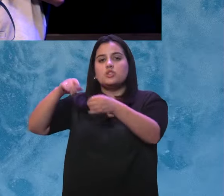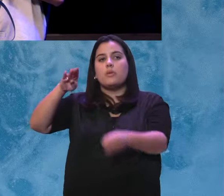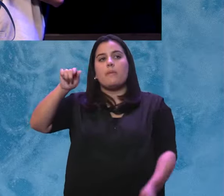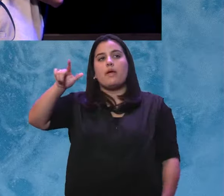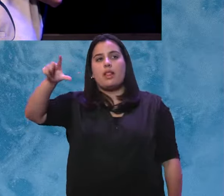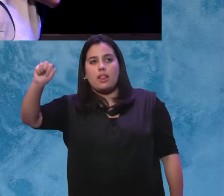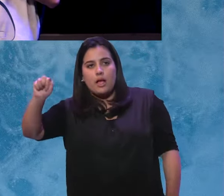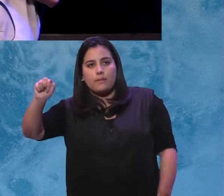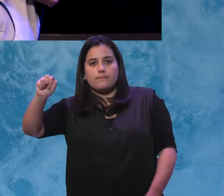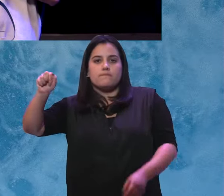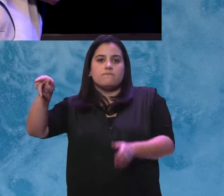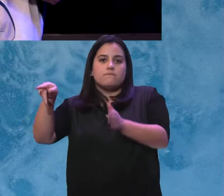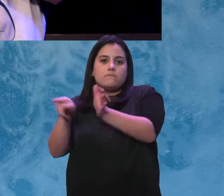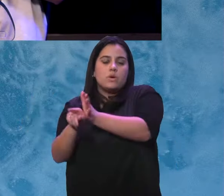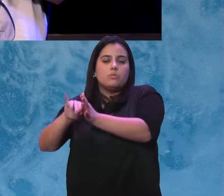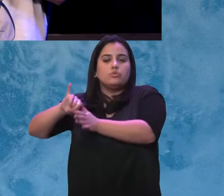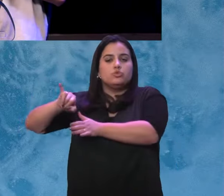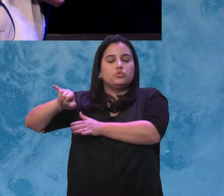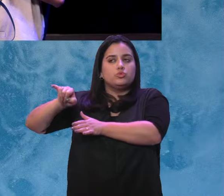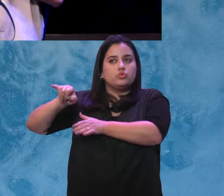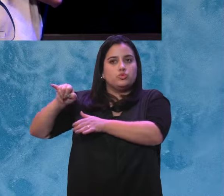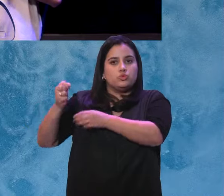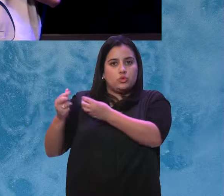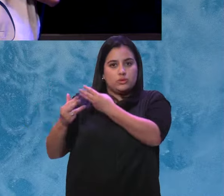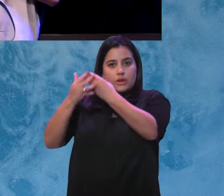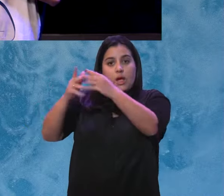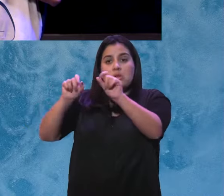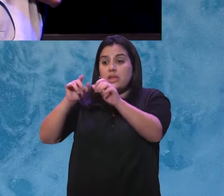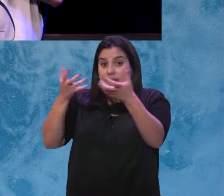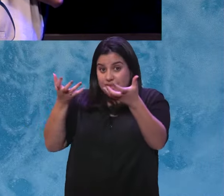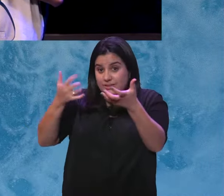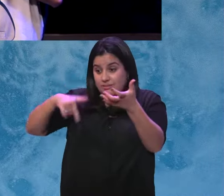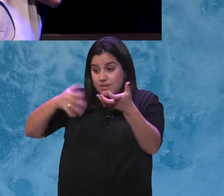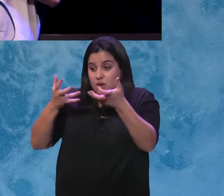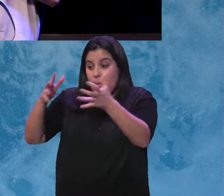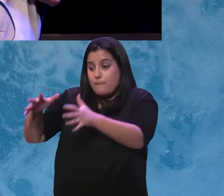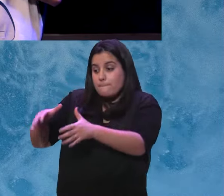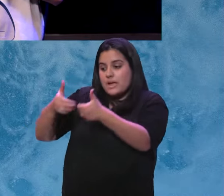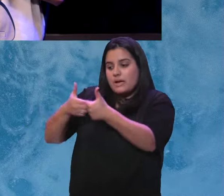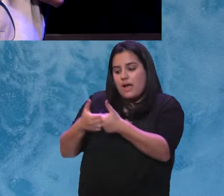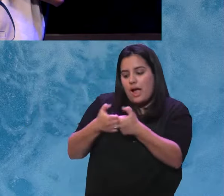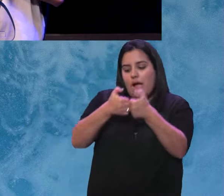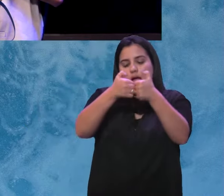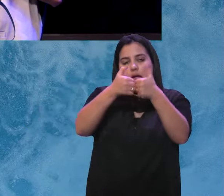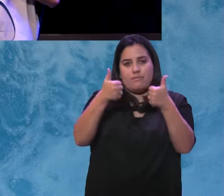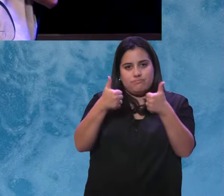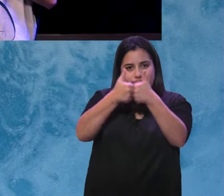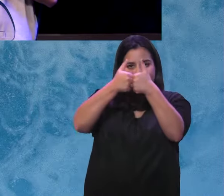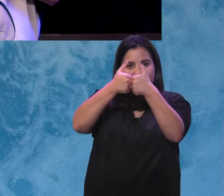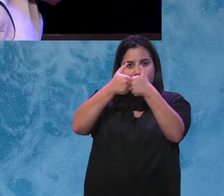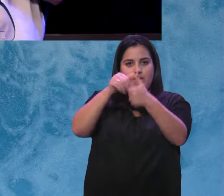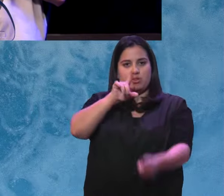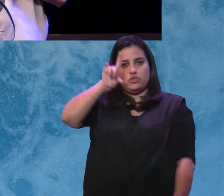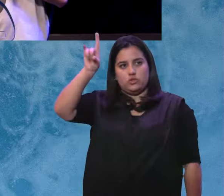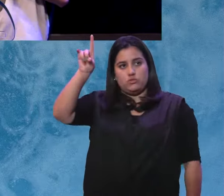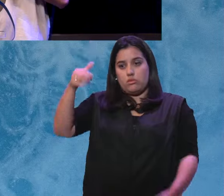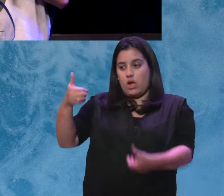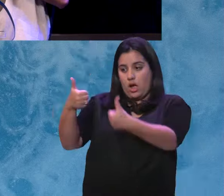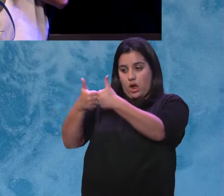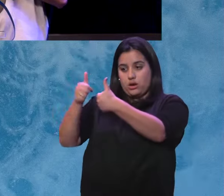para buscar a arca de Deus, arca sobre o qual é invocado o nome do Senhor dos